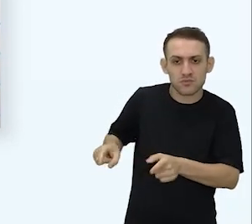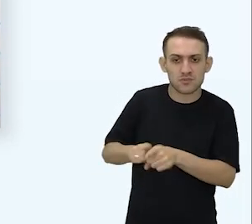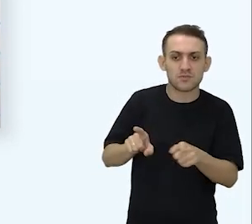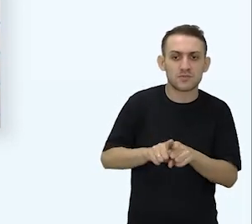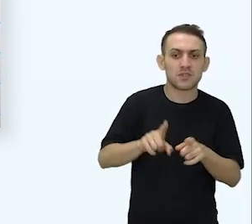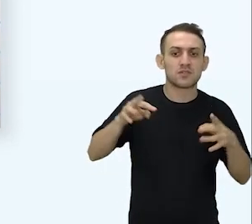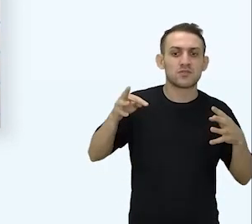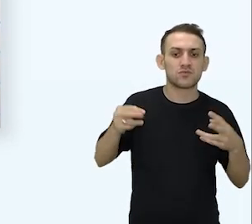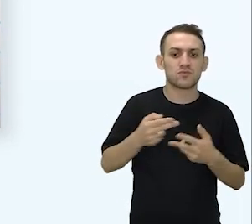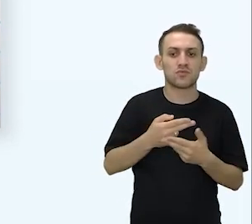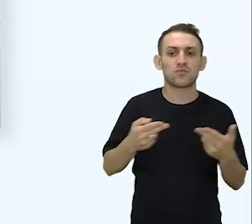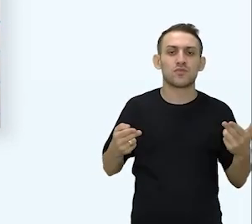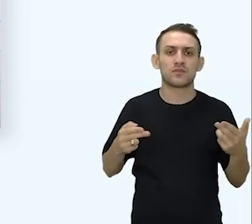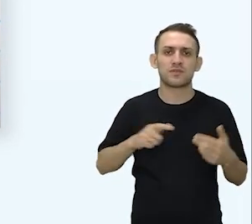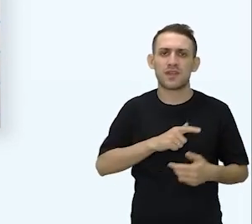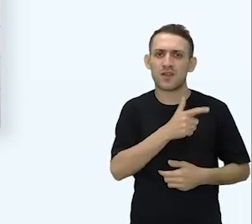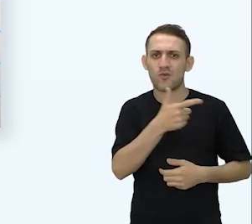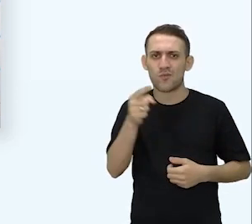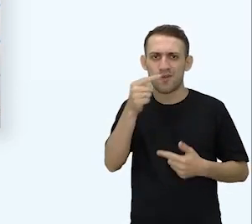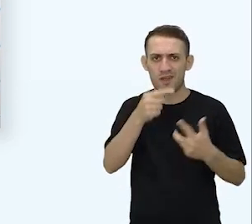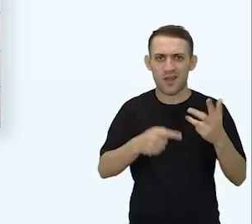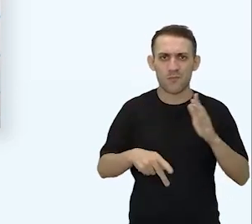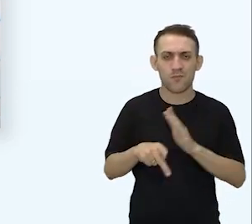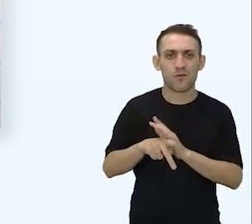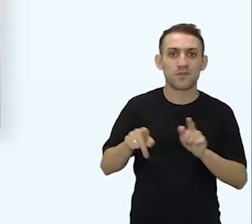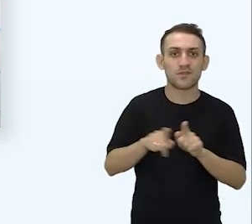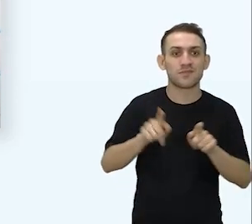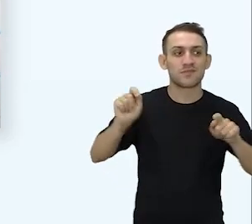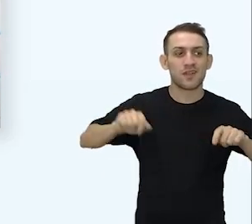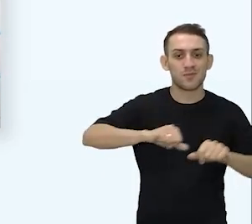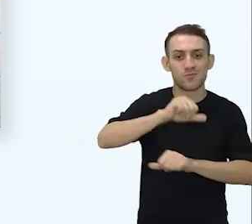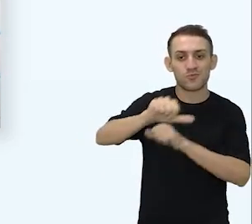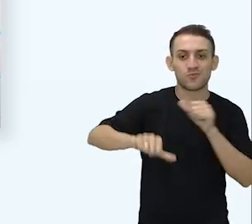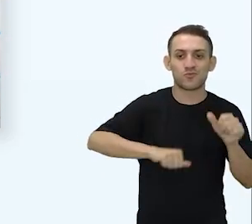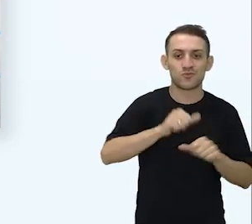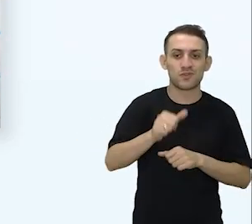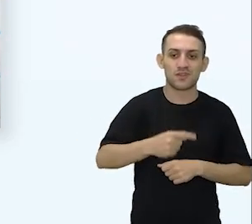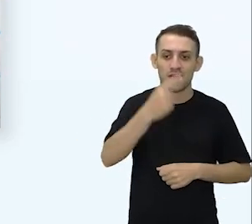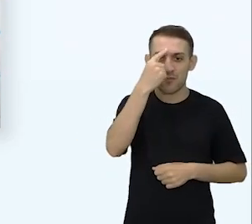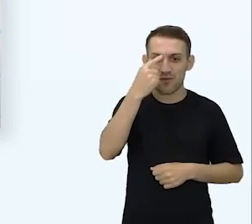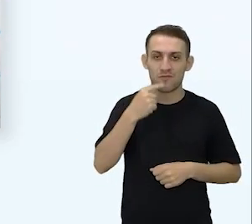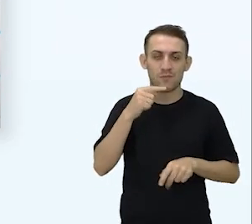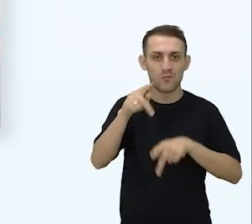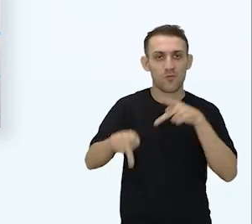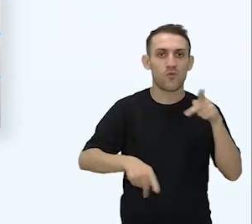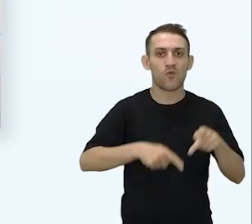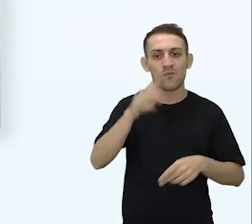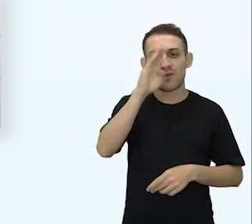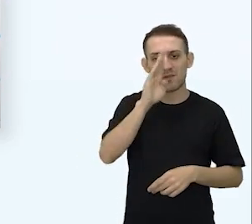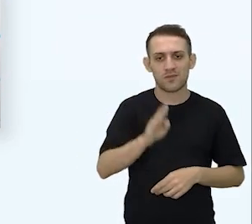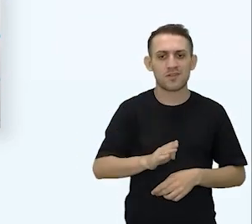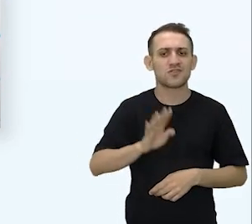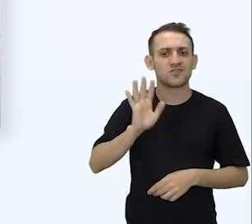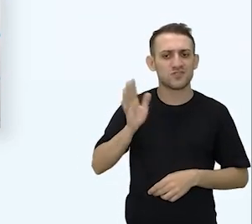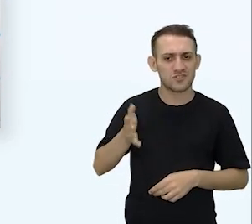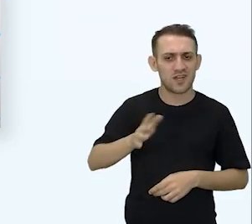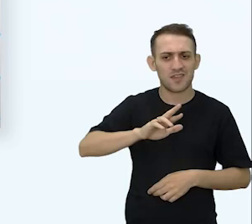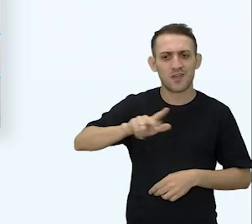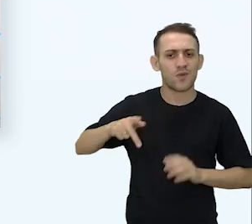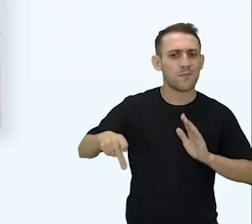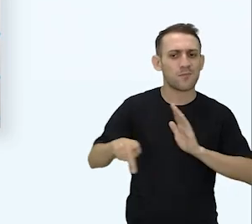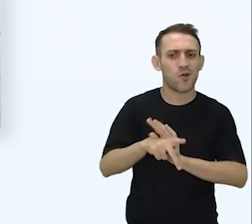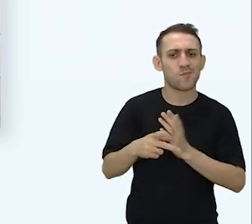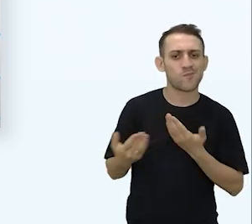de fecundidade, além de outros fatores, trouxeram mudanças para o perfil da população brasileira, que já não é mais